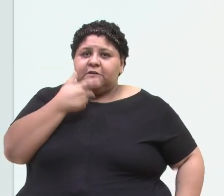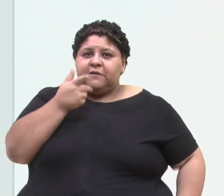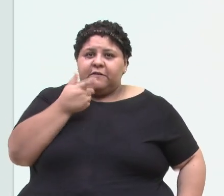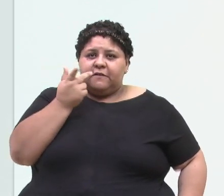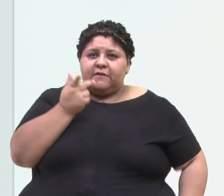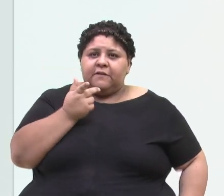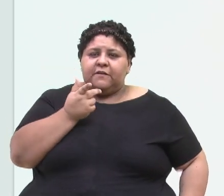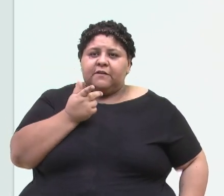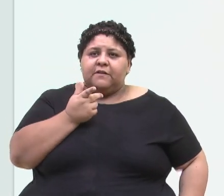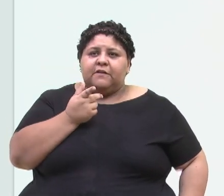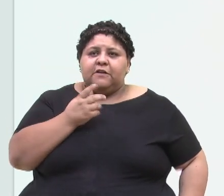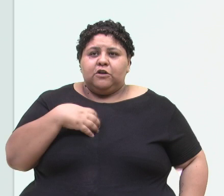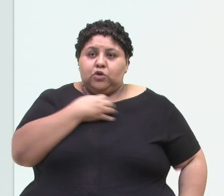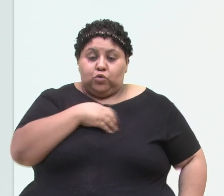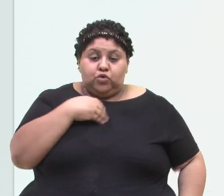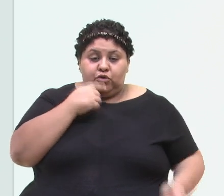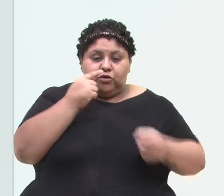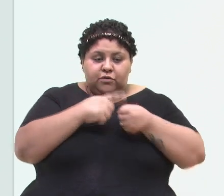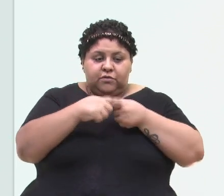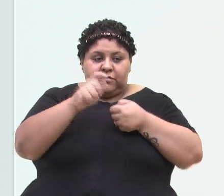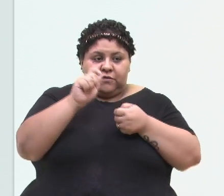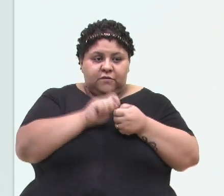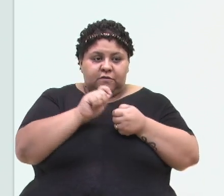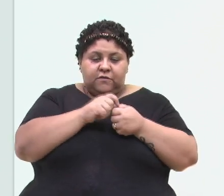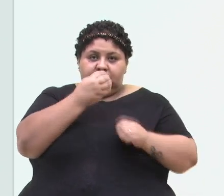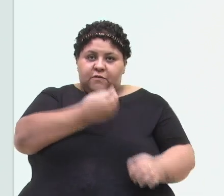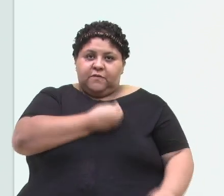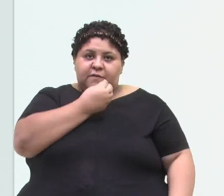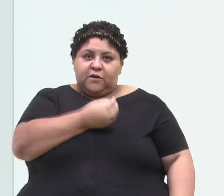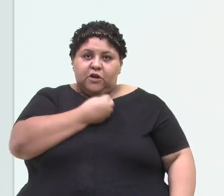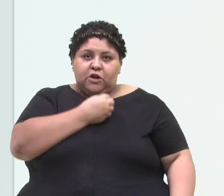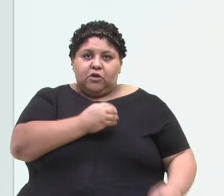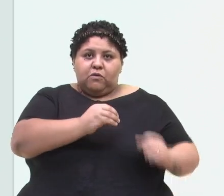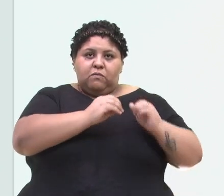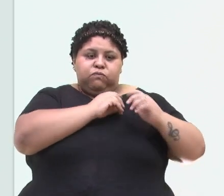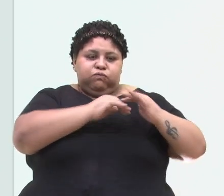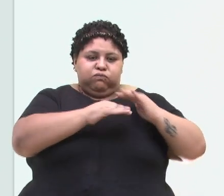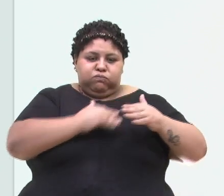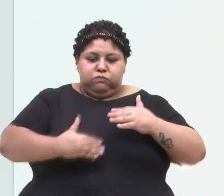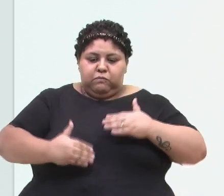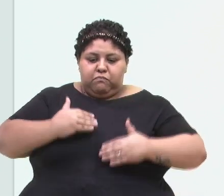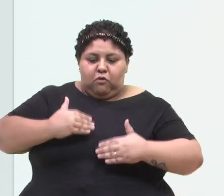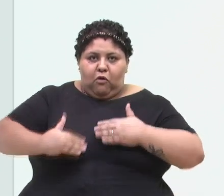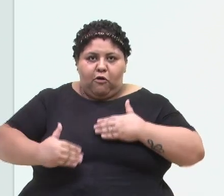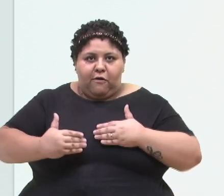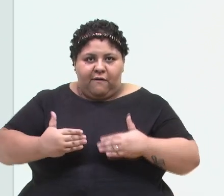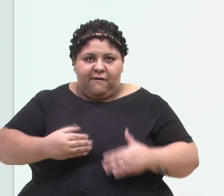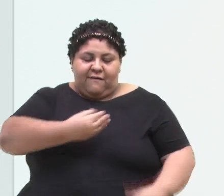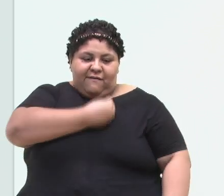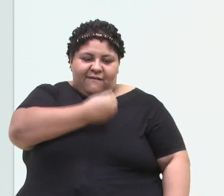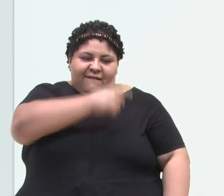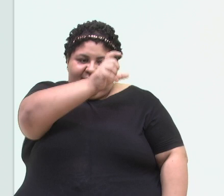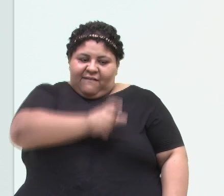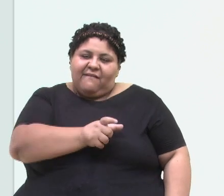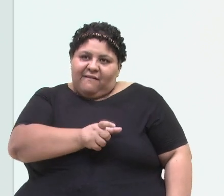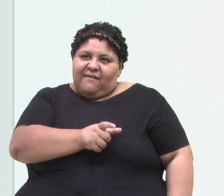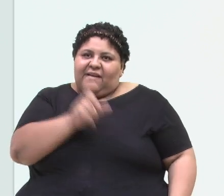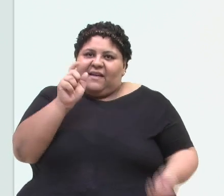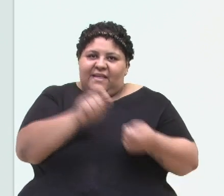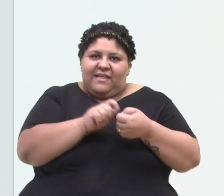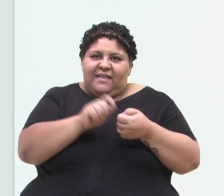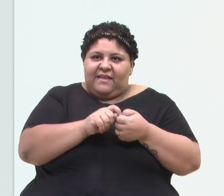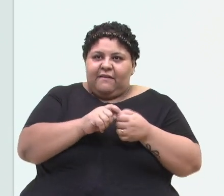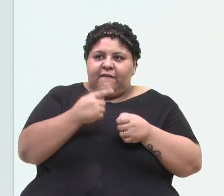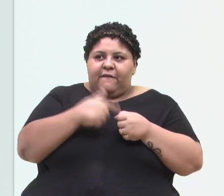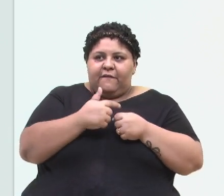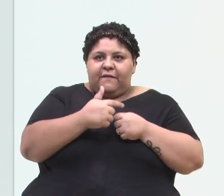que a forma da cidade faz nós vivermos como máquinas, como robôs. E a vida das pessoas faz com que as cidades